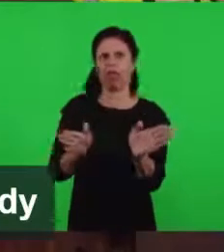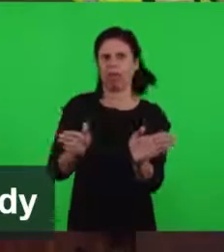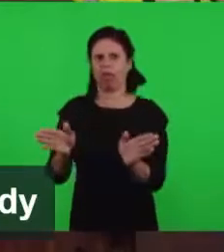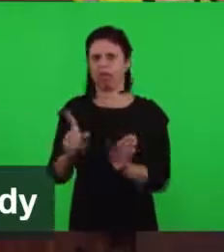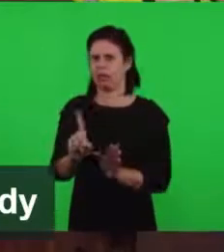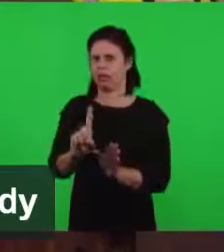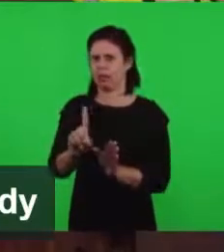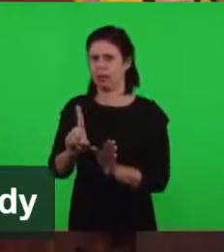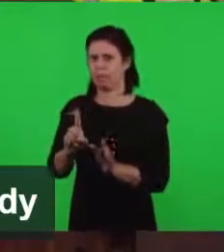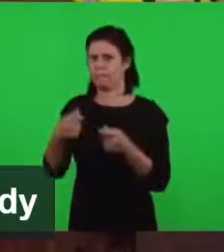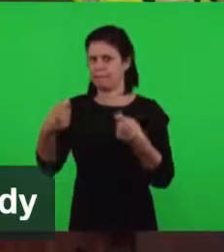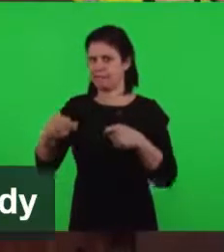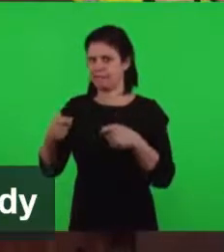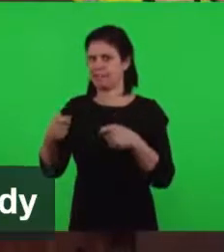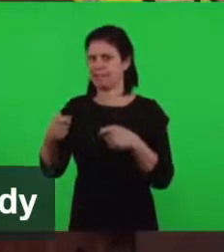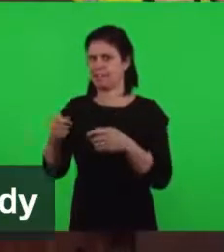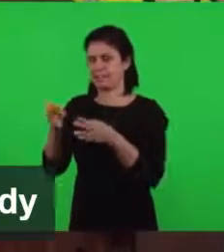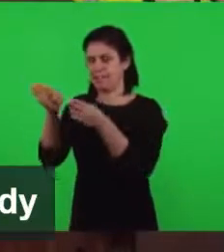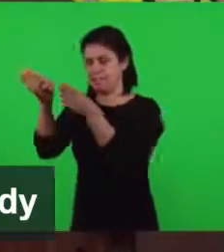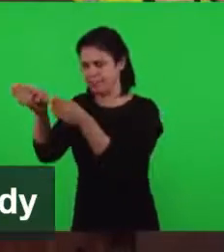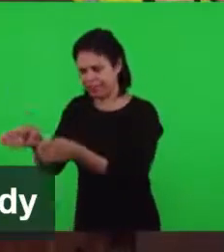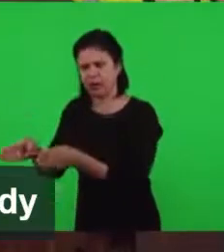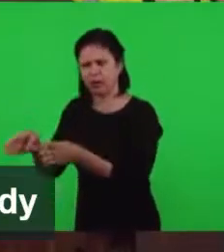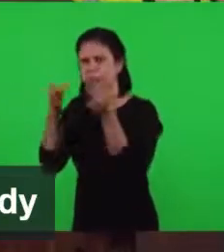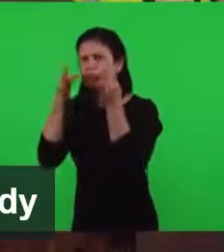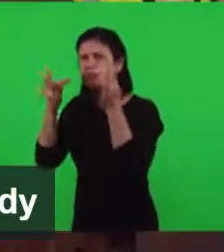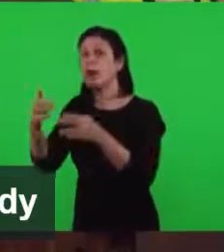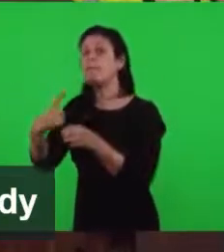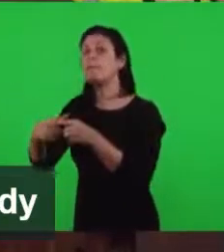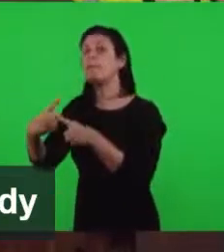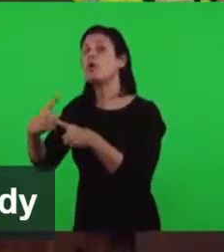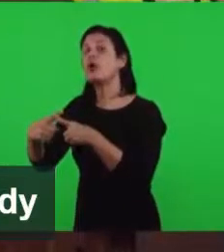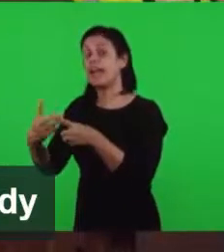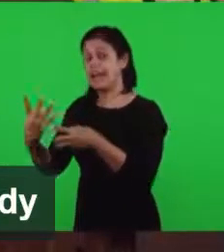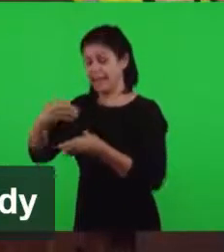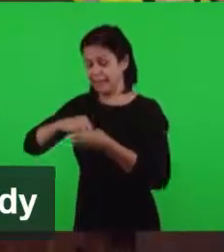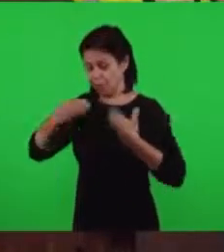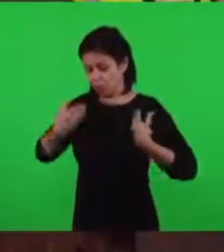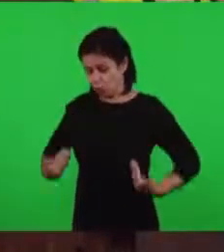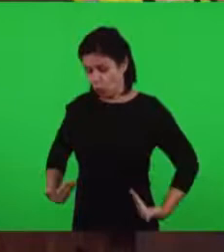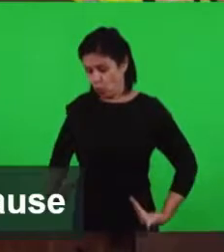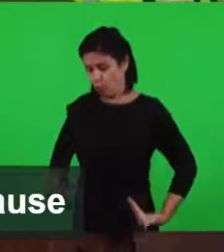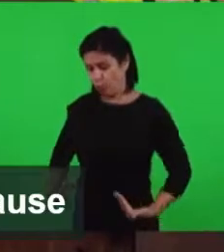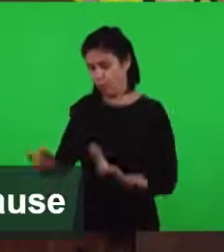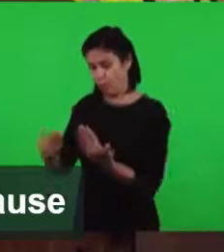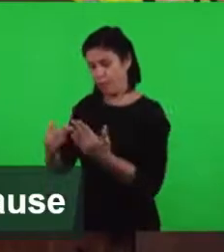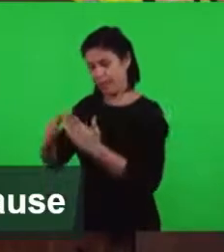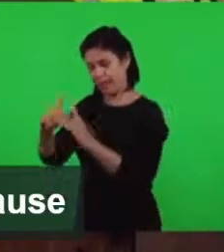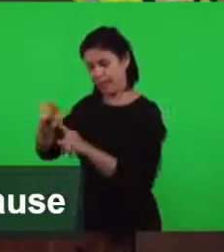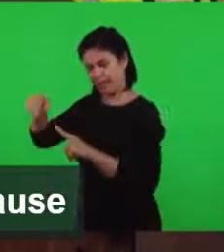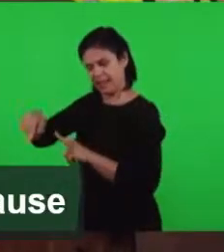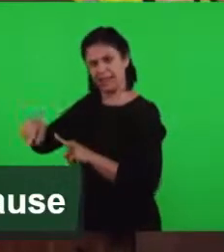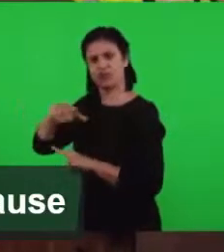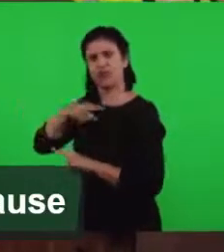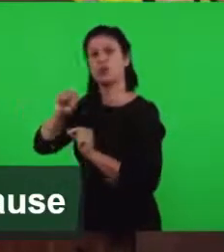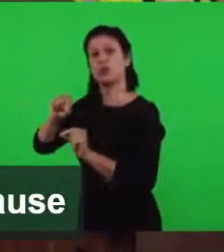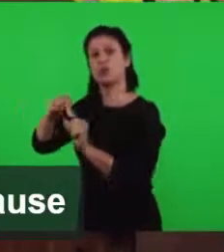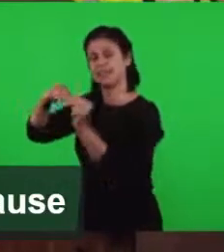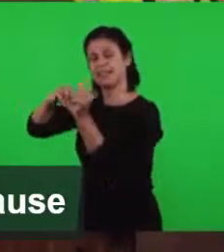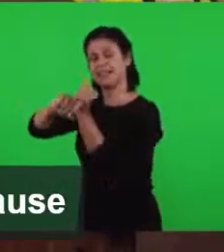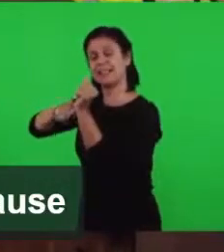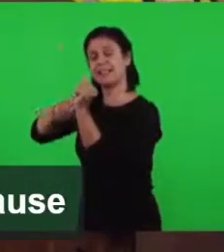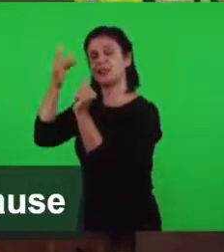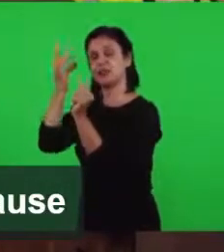no corpo estão os mistérios do espírito santo não há como a igreja